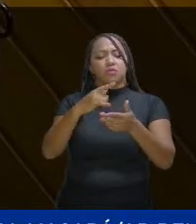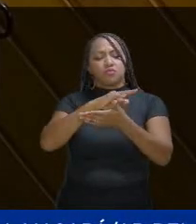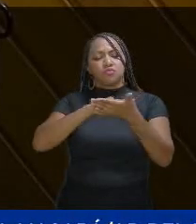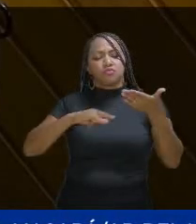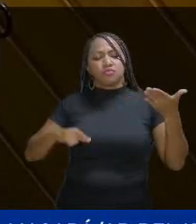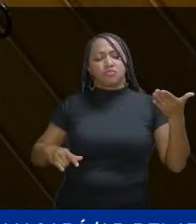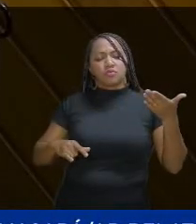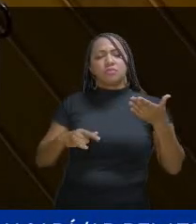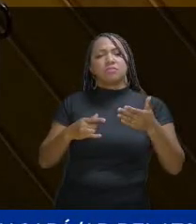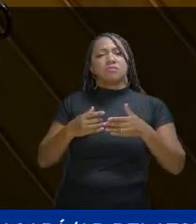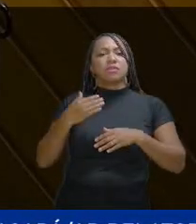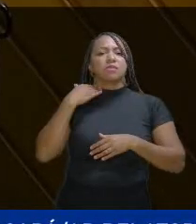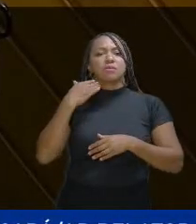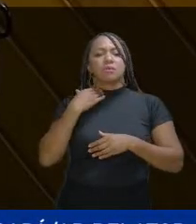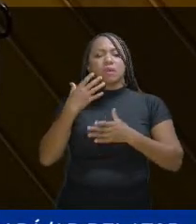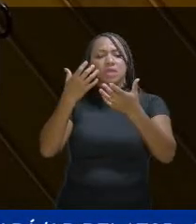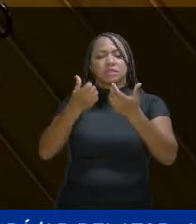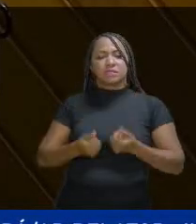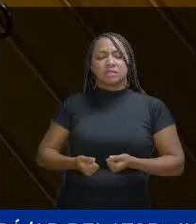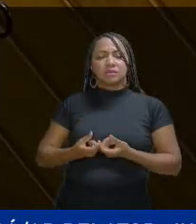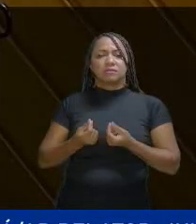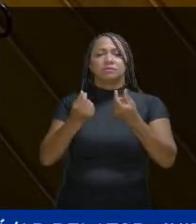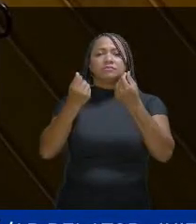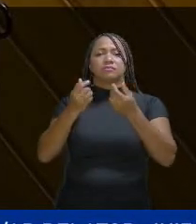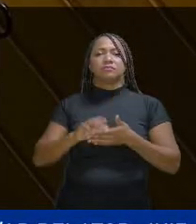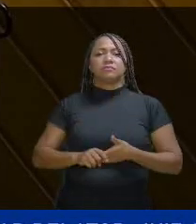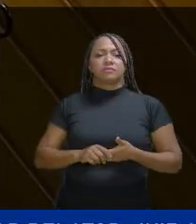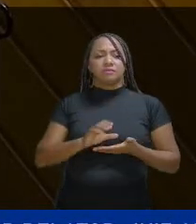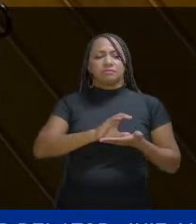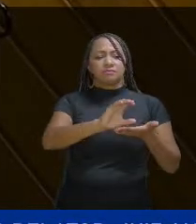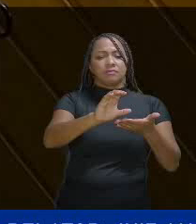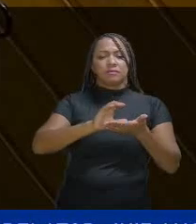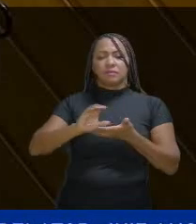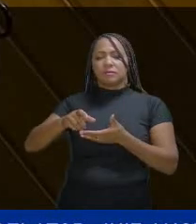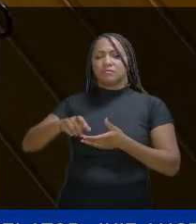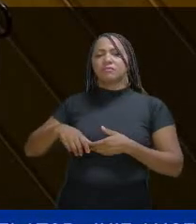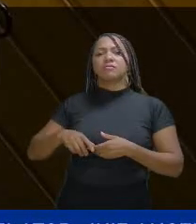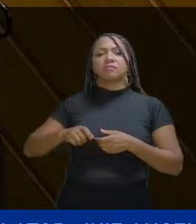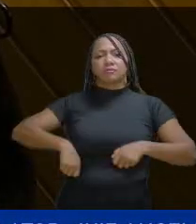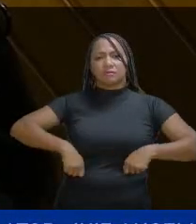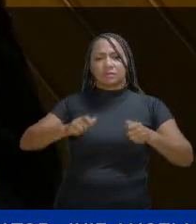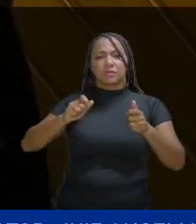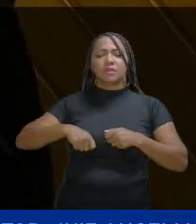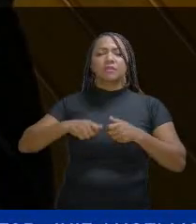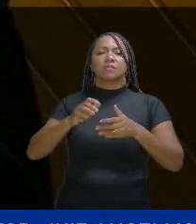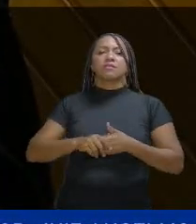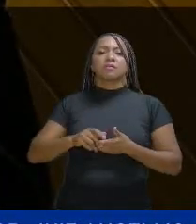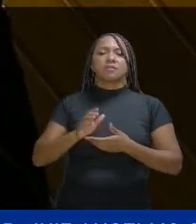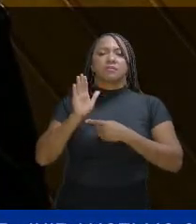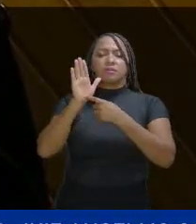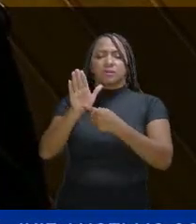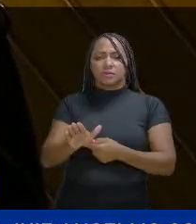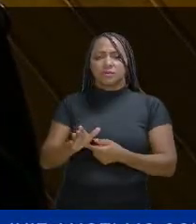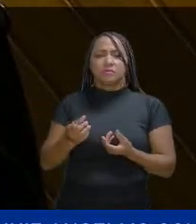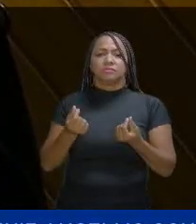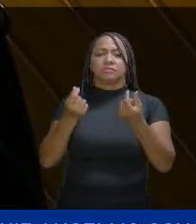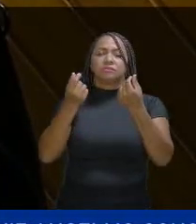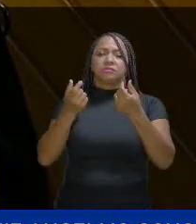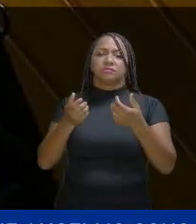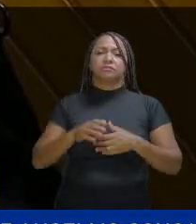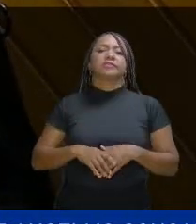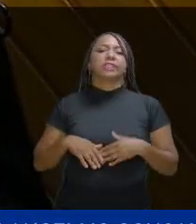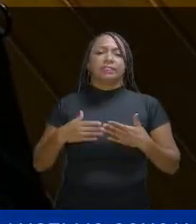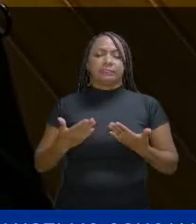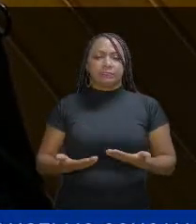confirma o recebimento dos valores e as receitas foram devidamente registradas no demonstrativo de receitas financeiras.